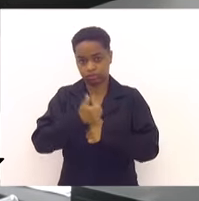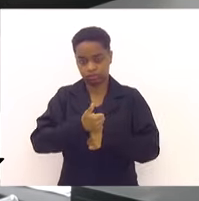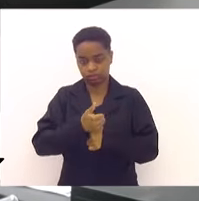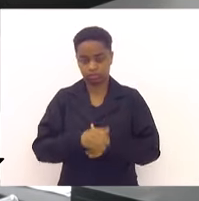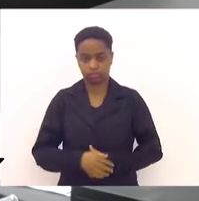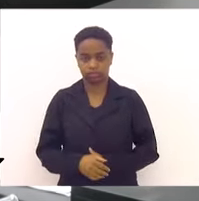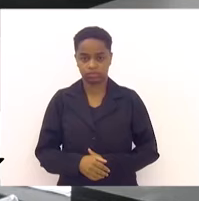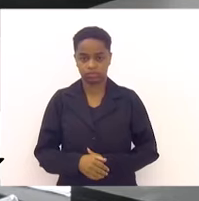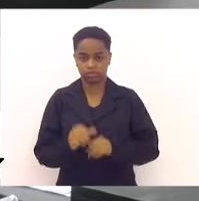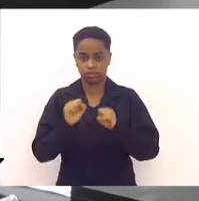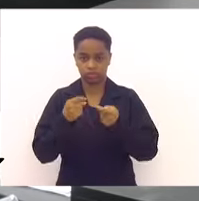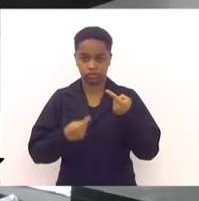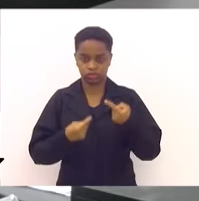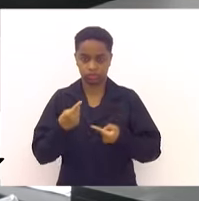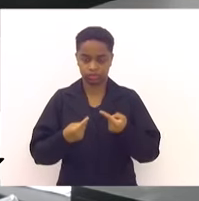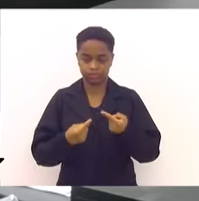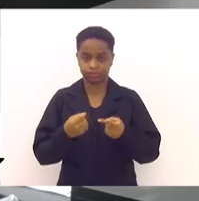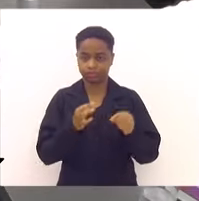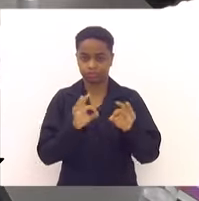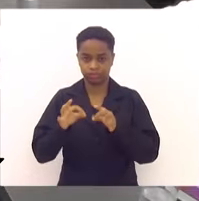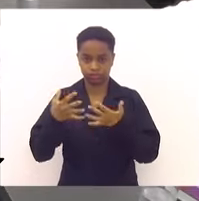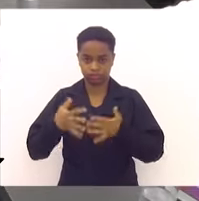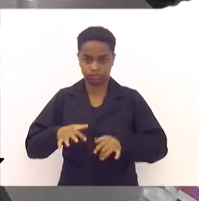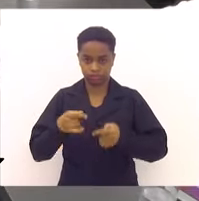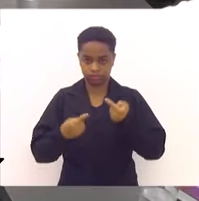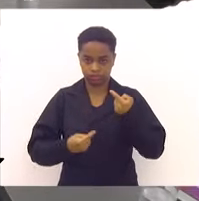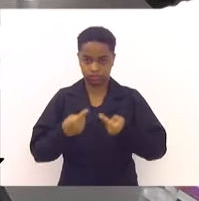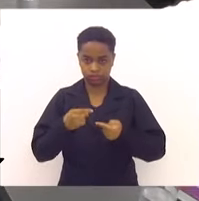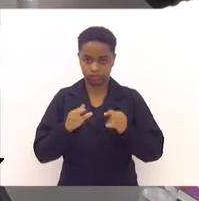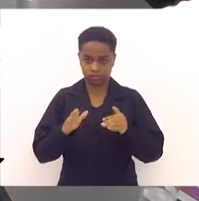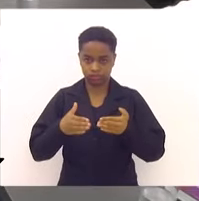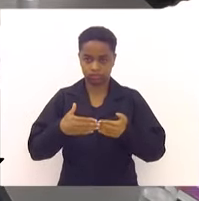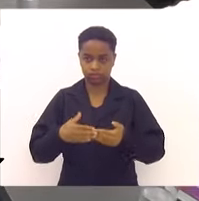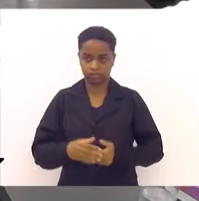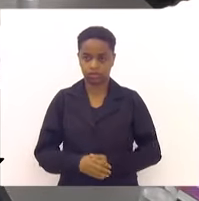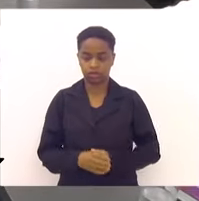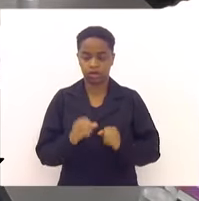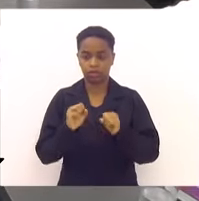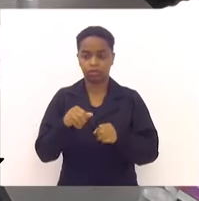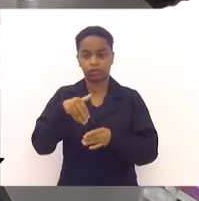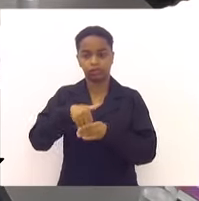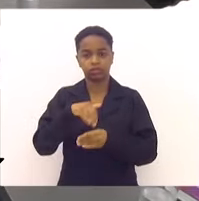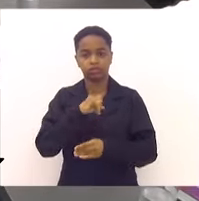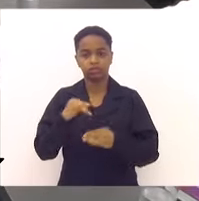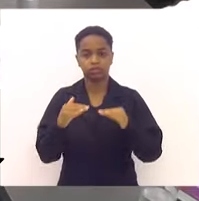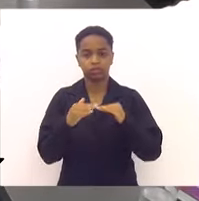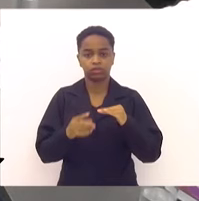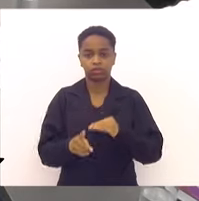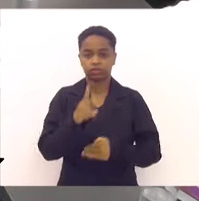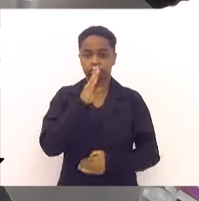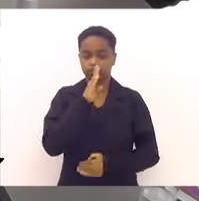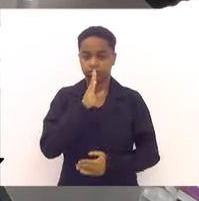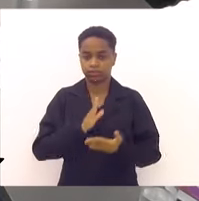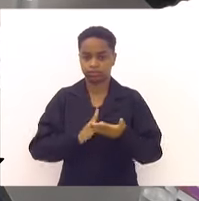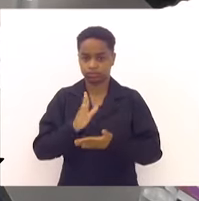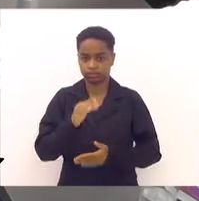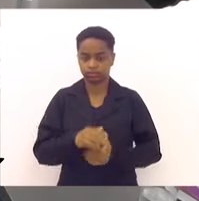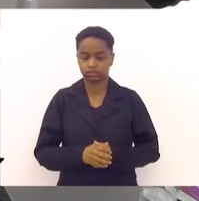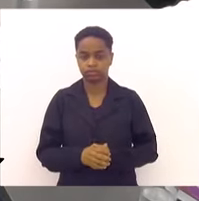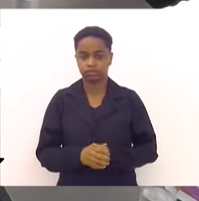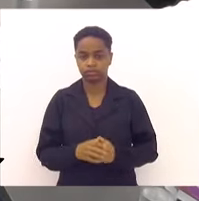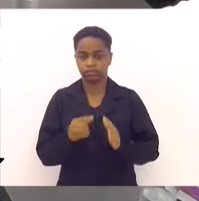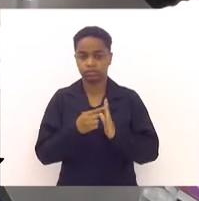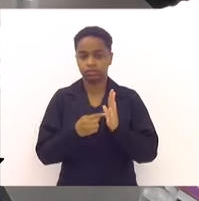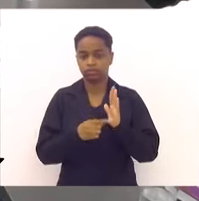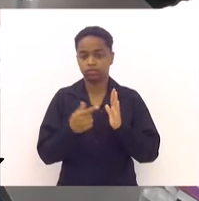discussão. Não havendo quem queira discutir, encerrada a discussão, em votação, senhores que aprovam, permaneçam como estão, aprovado, item 2 da